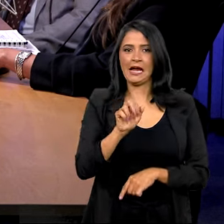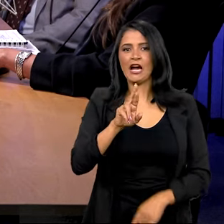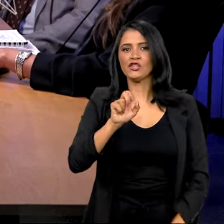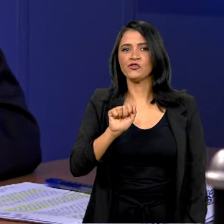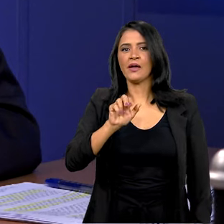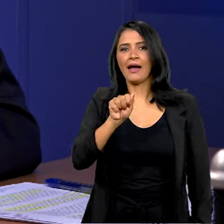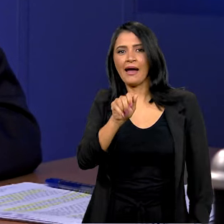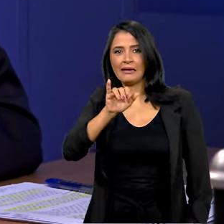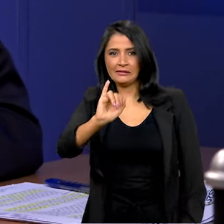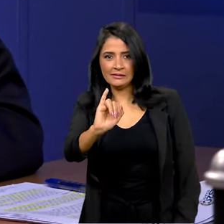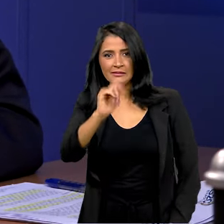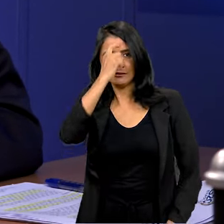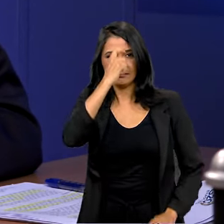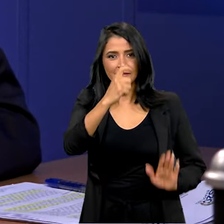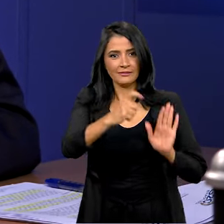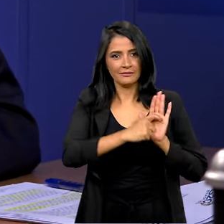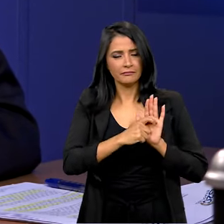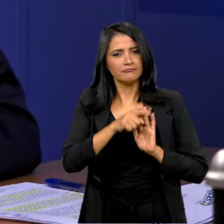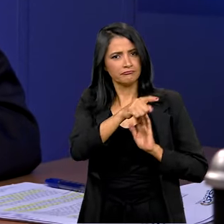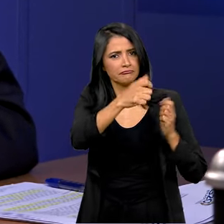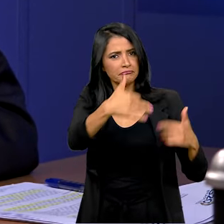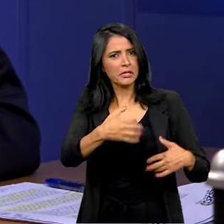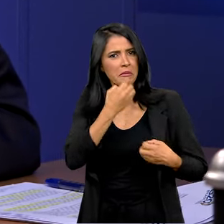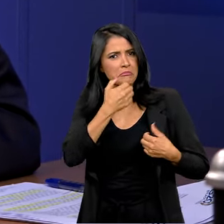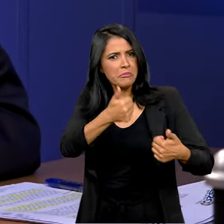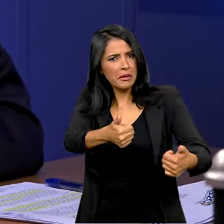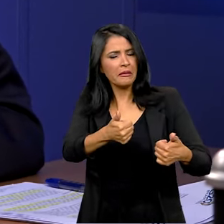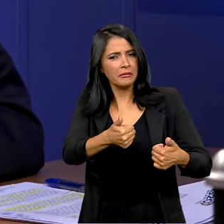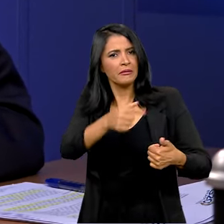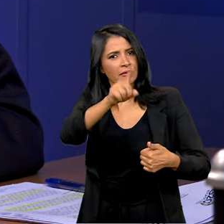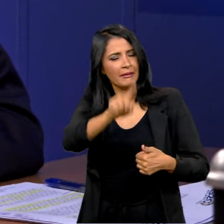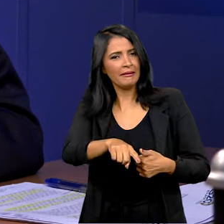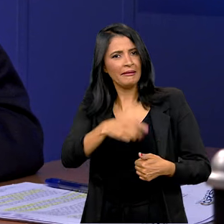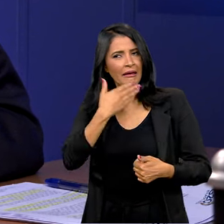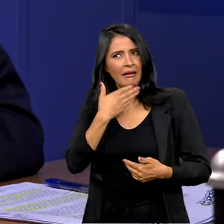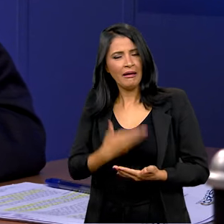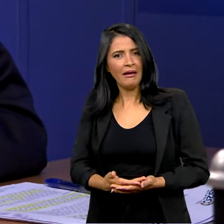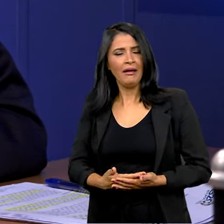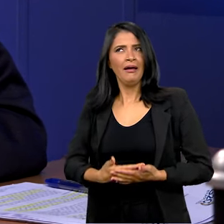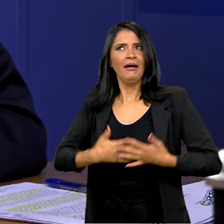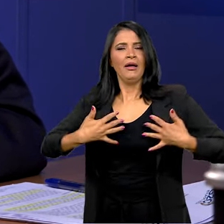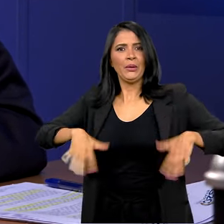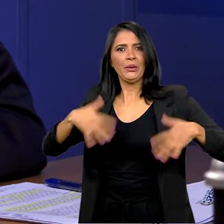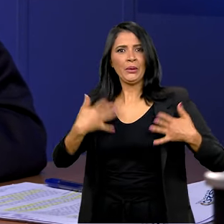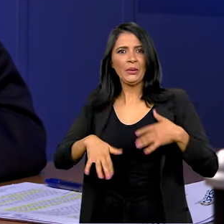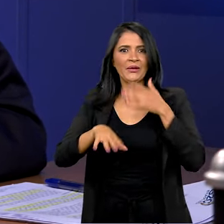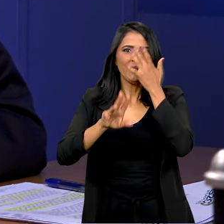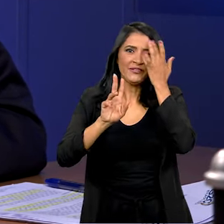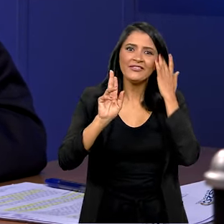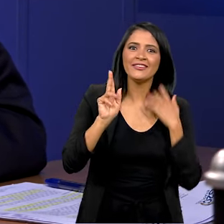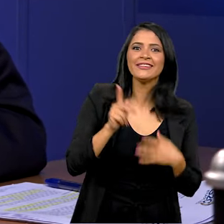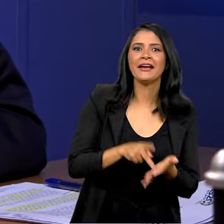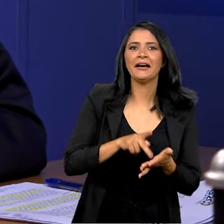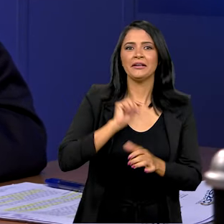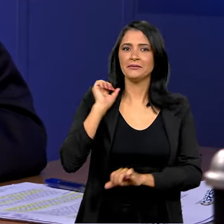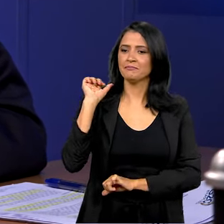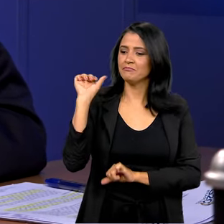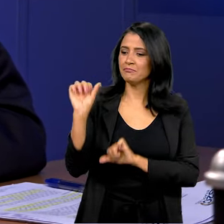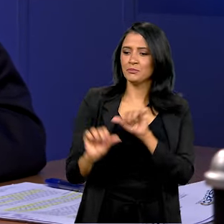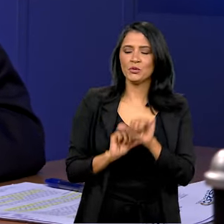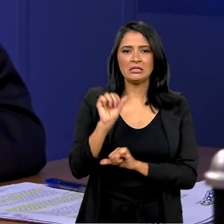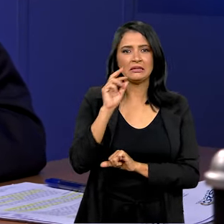é você coloca muito bem É assombroso né porque realmente é uma